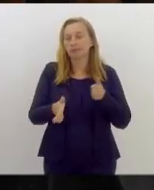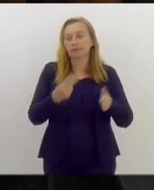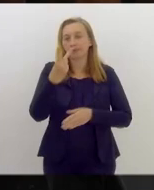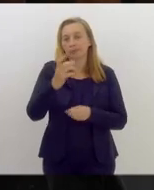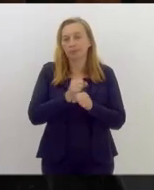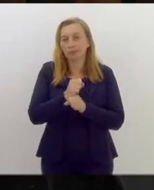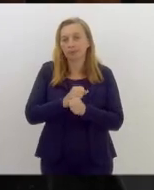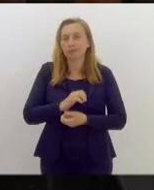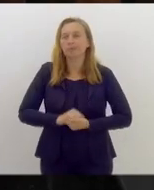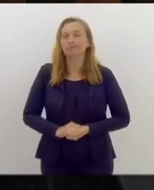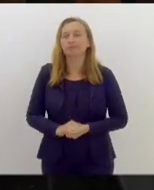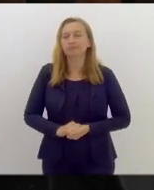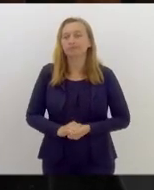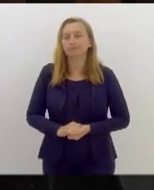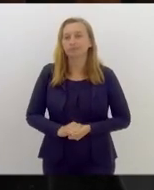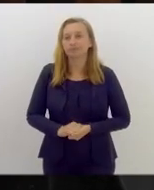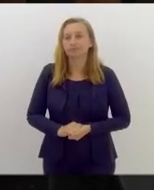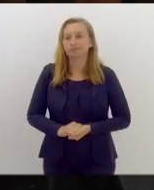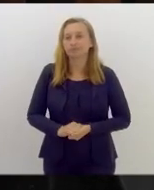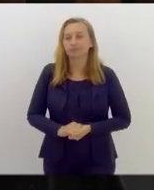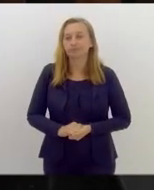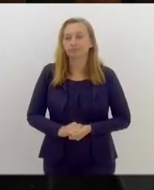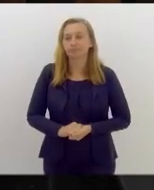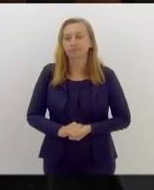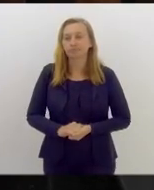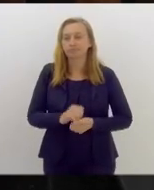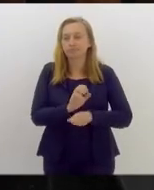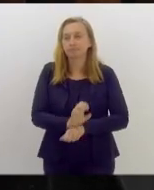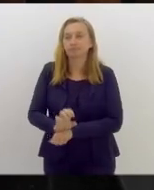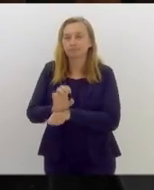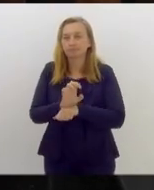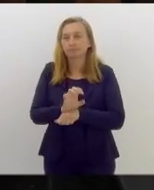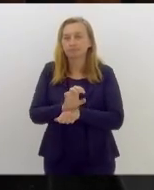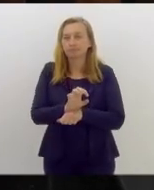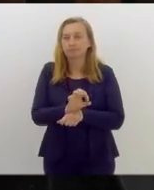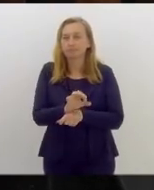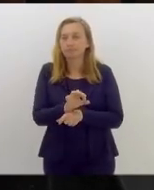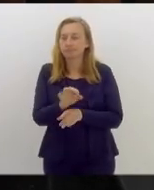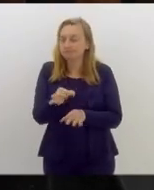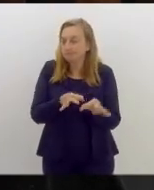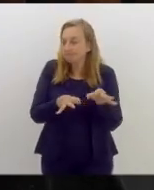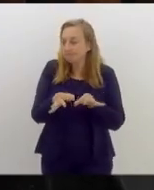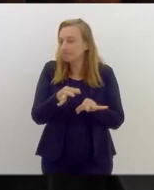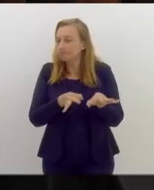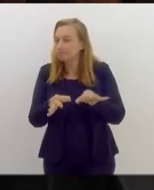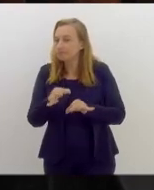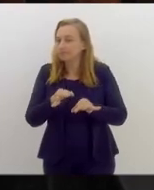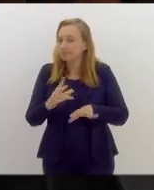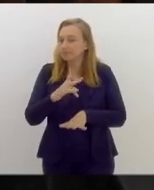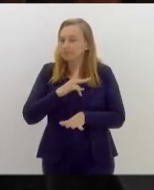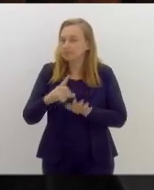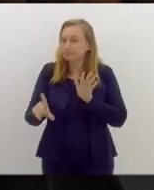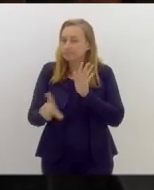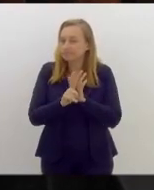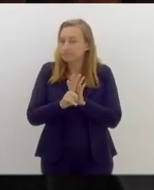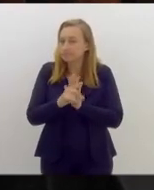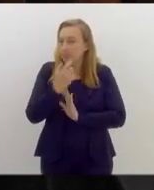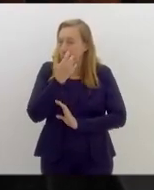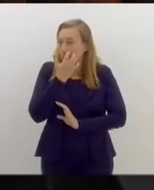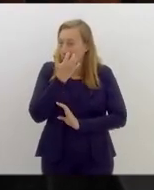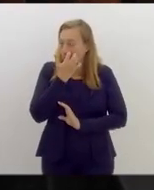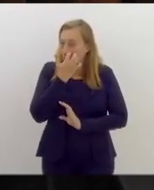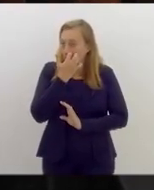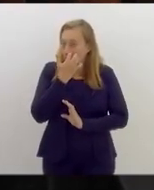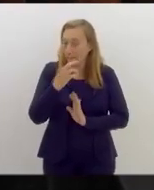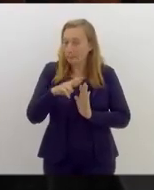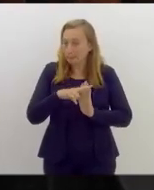2 anos para que os estados disciplinassem na sua própria legislação critérios